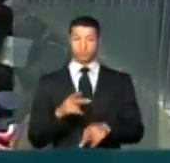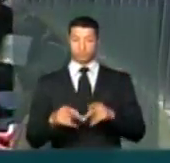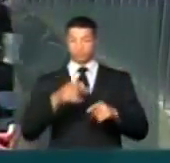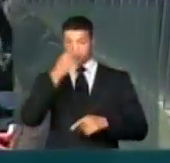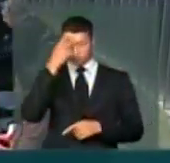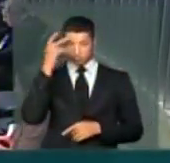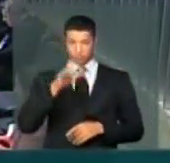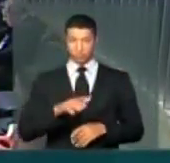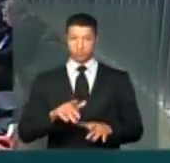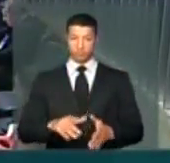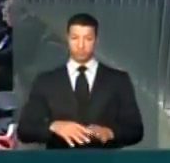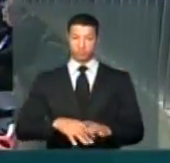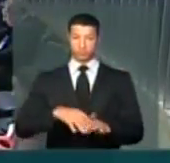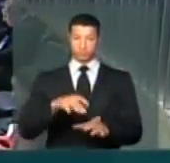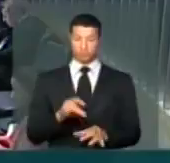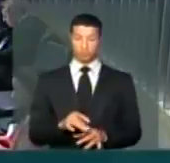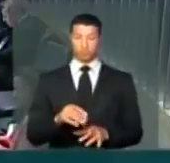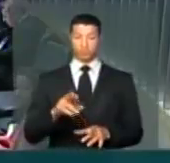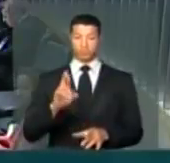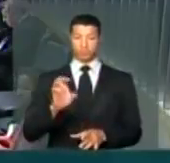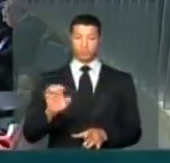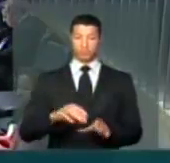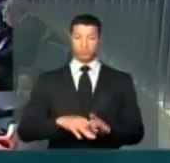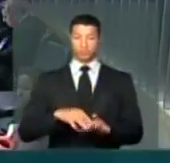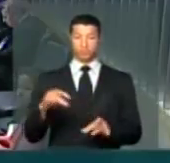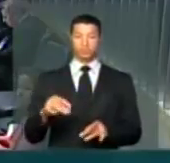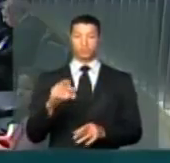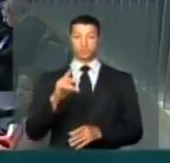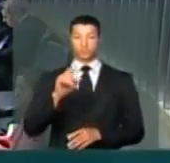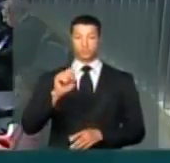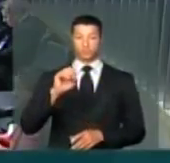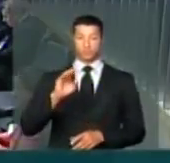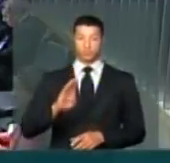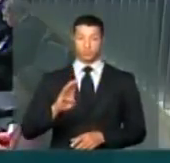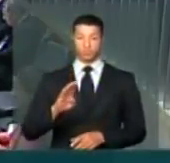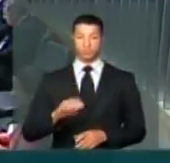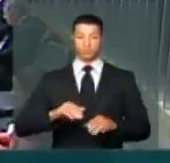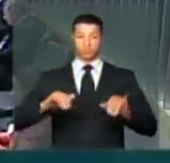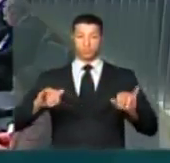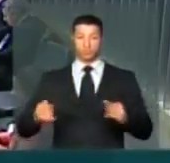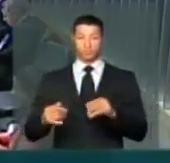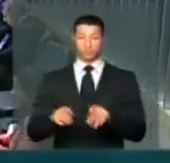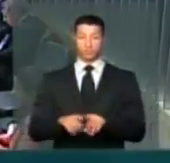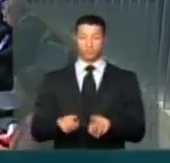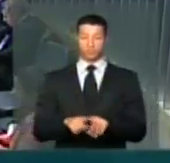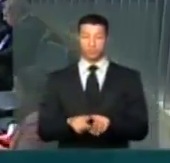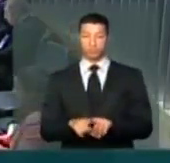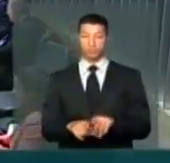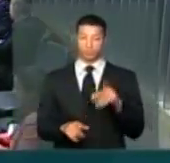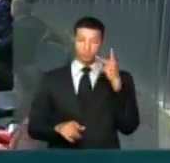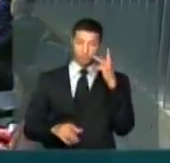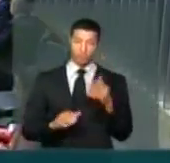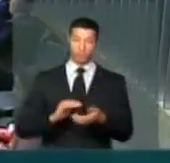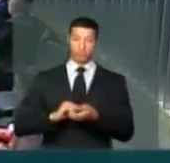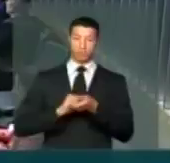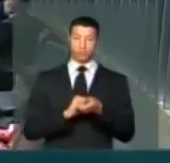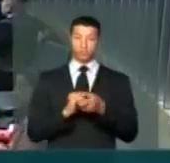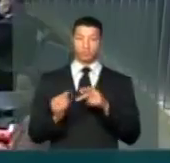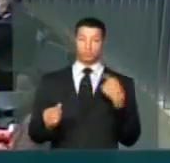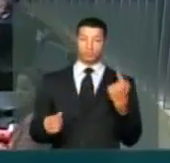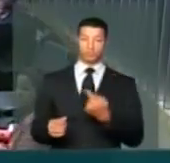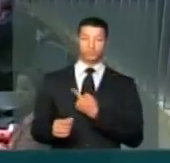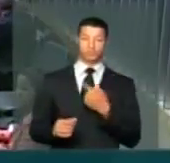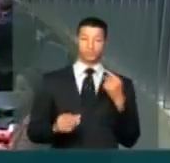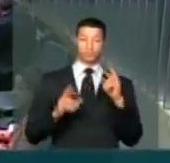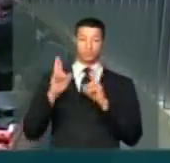parlamentares eleitos e reeleitos pelo PSB aproveito também para cumprimentar nosso Líder